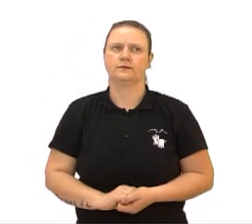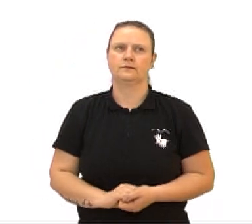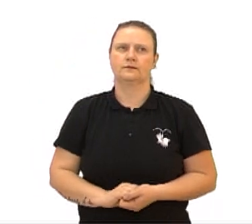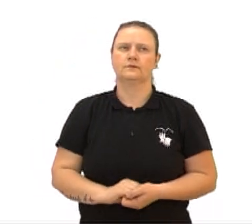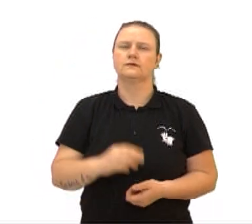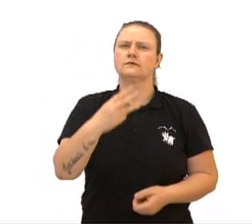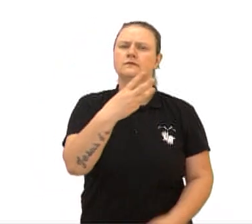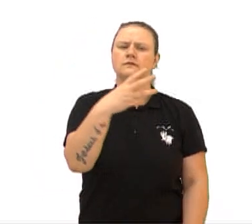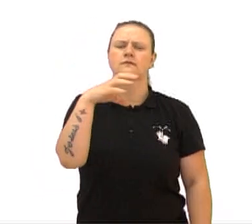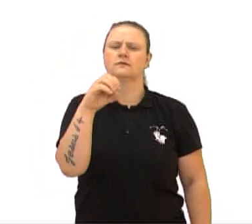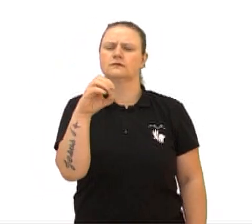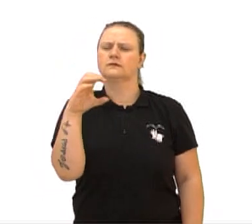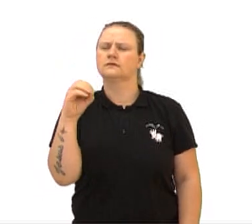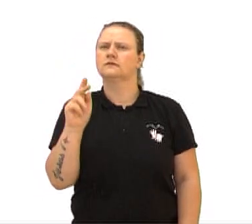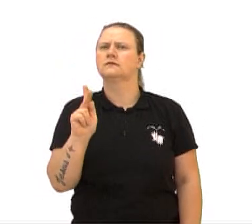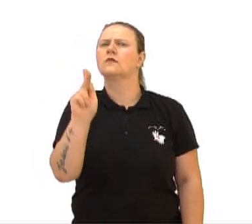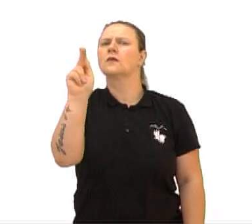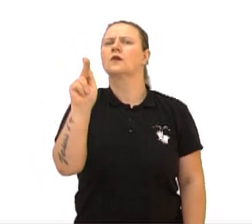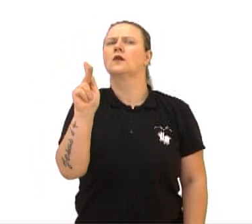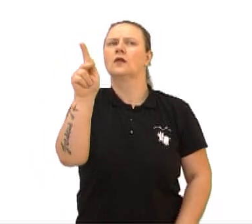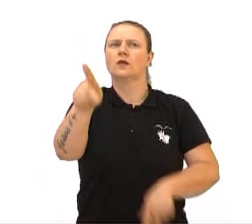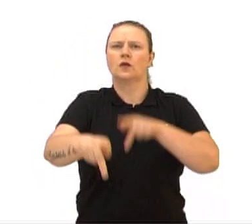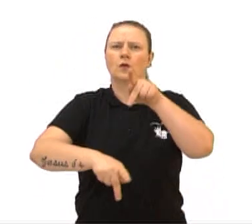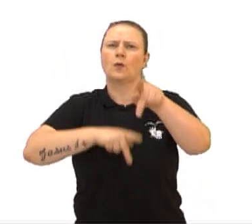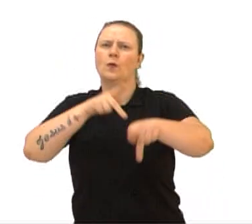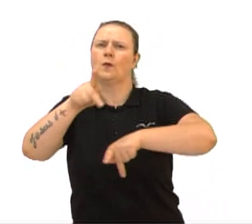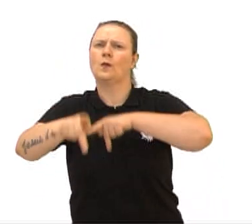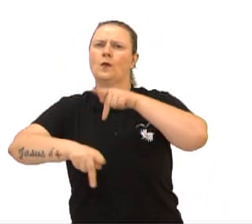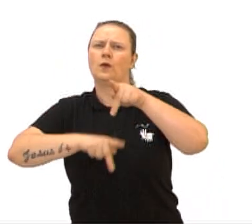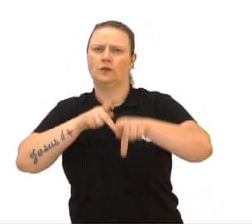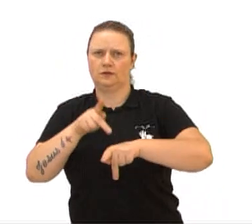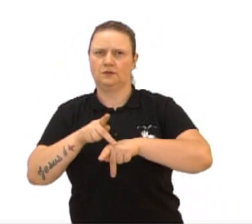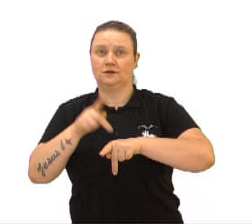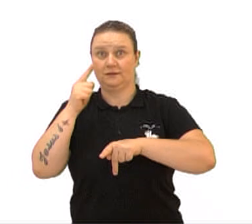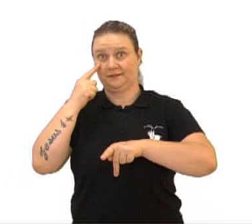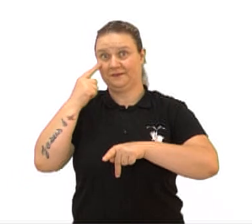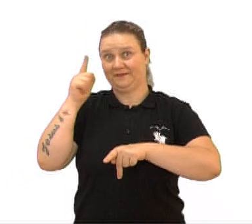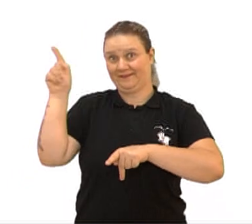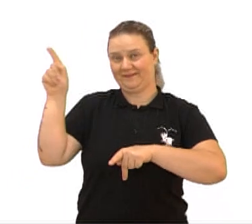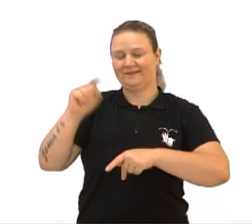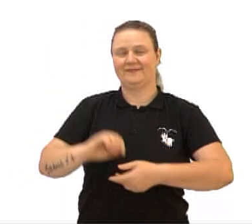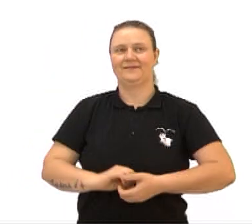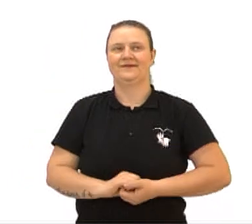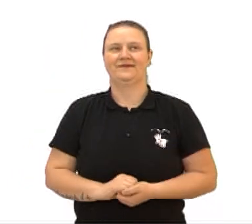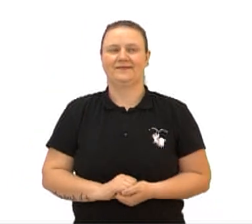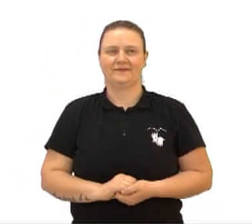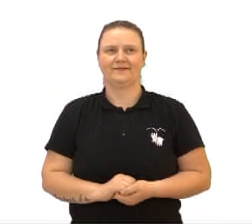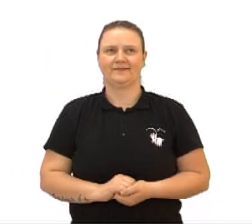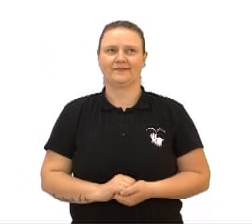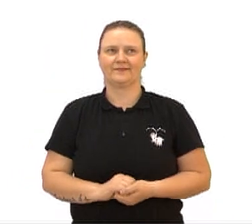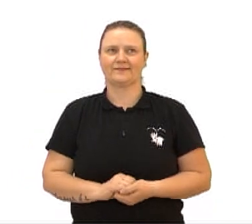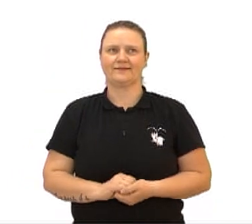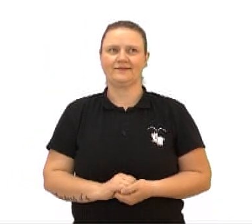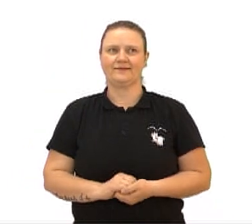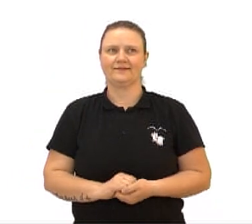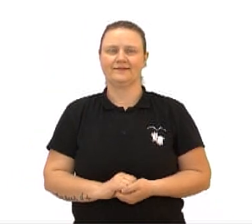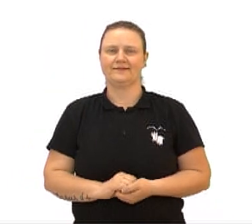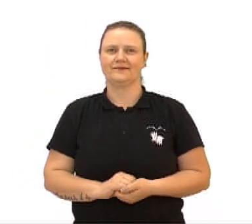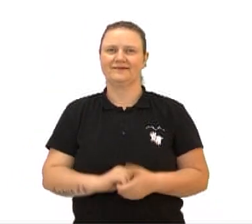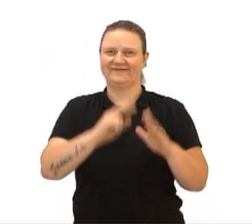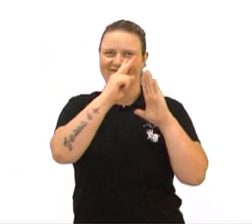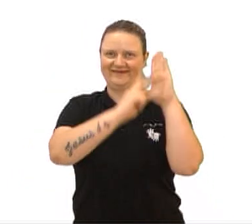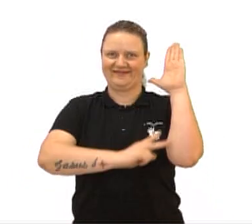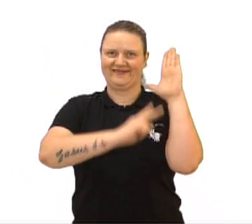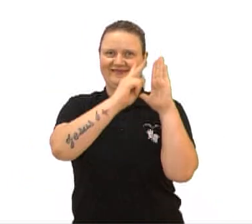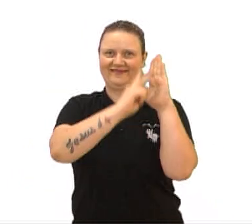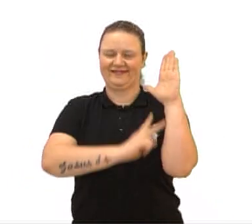300 quilos de pueblos latinos, todos pueblos hermanos, todos suramericanos. Também queremos recordar a